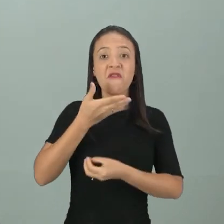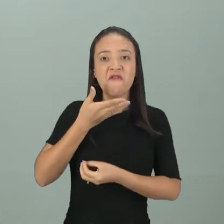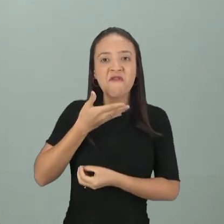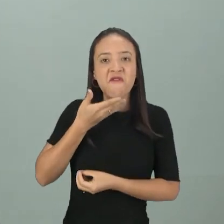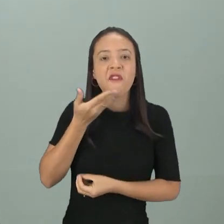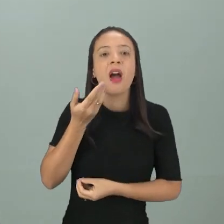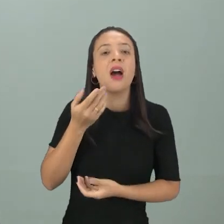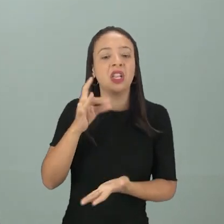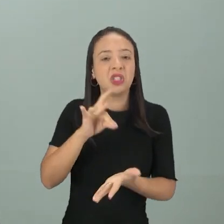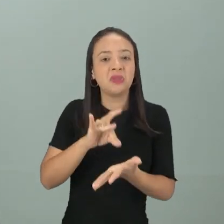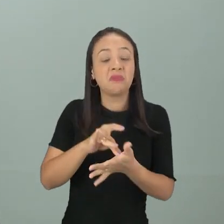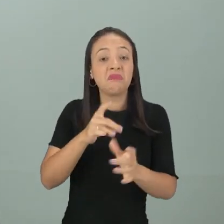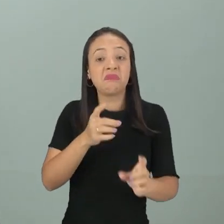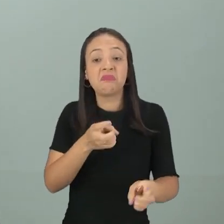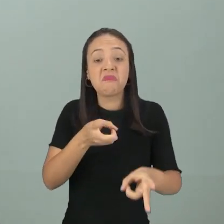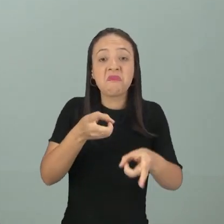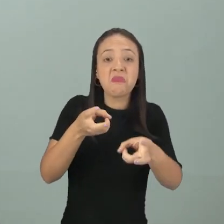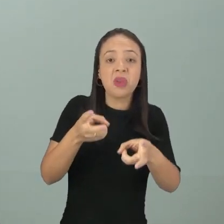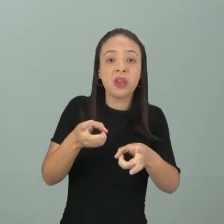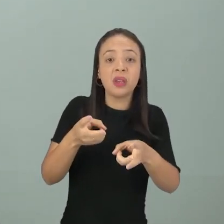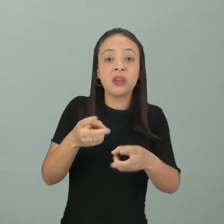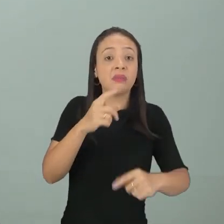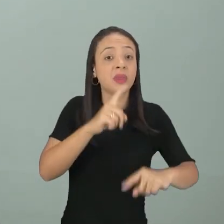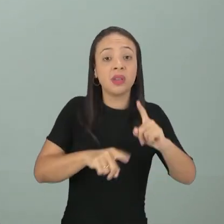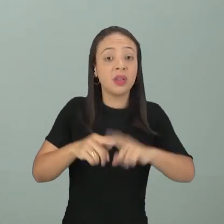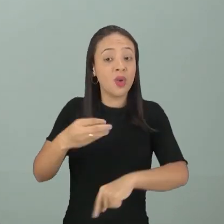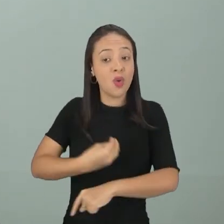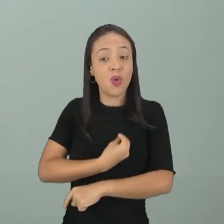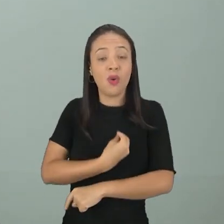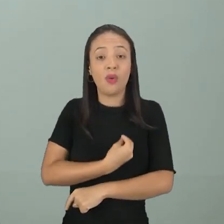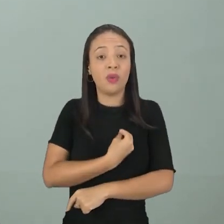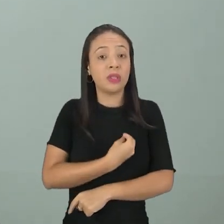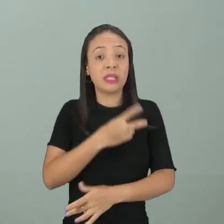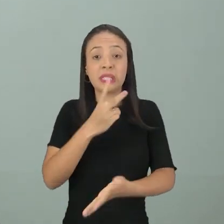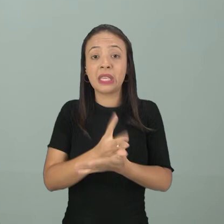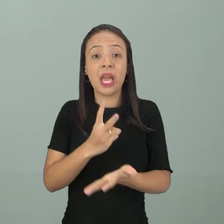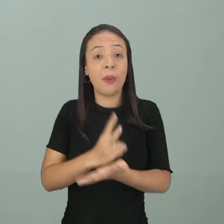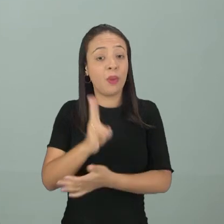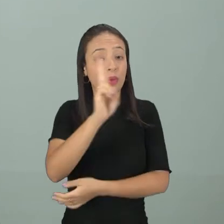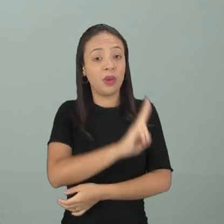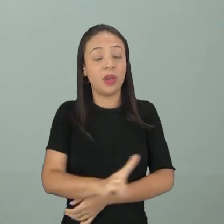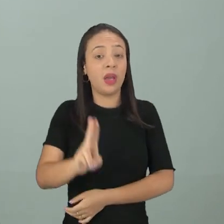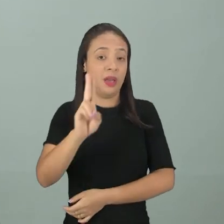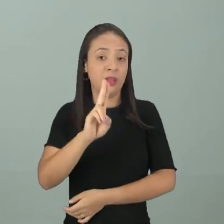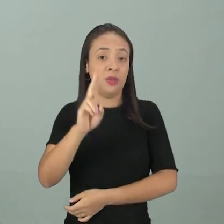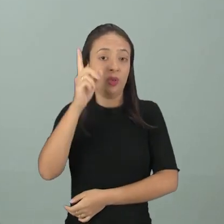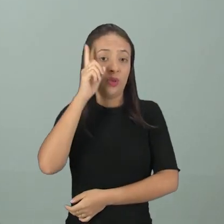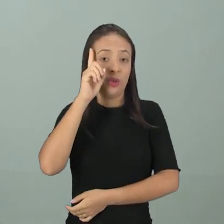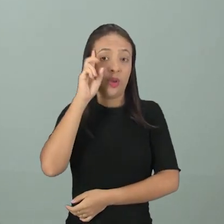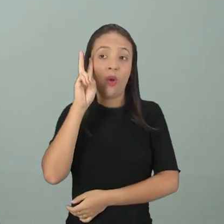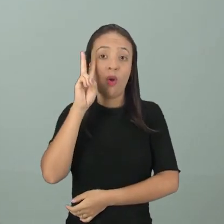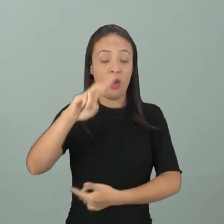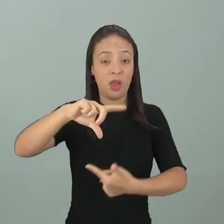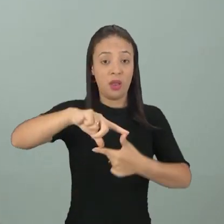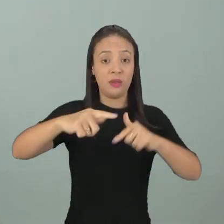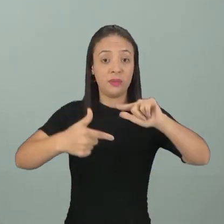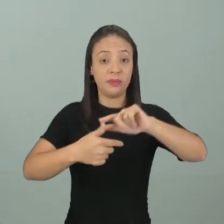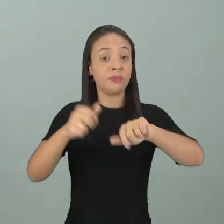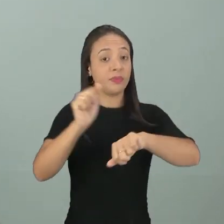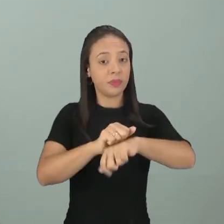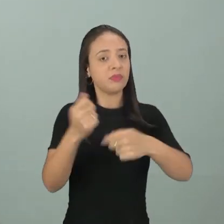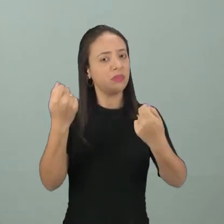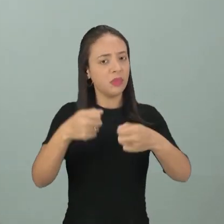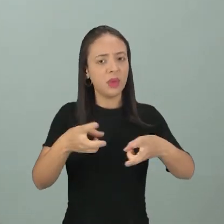fácil identificar objetos usuais do nosso cotidiano. Olhando para os sólidos geométricos, isso pode ser percebido